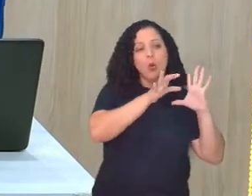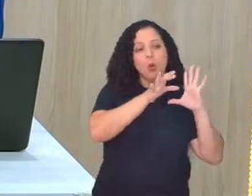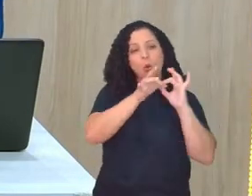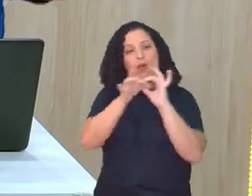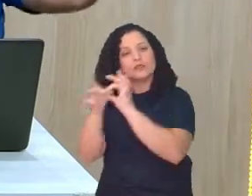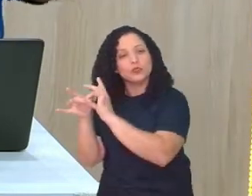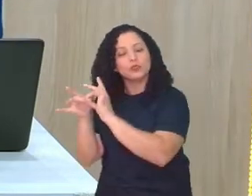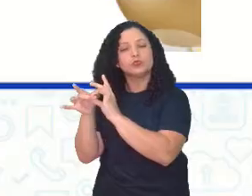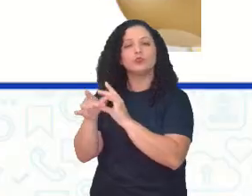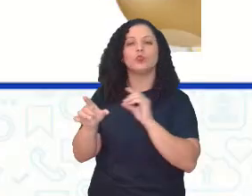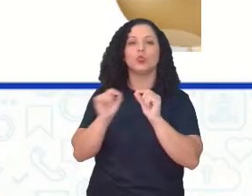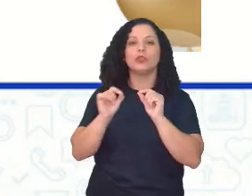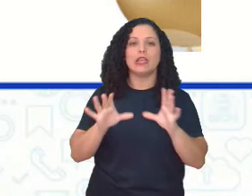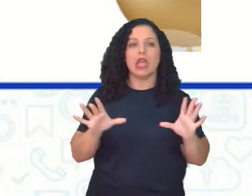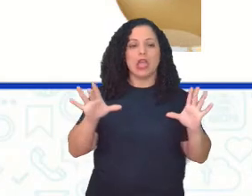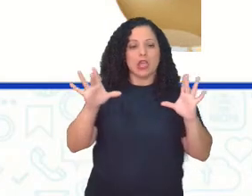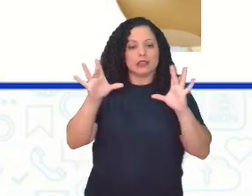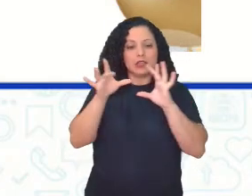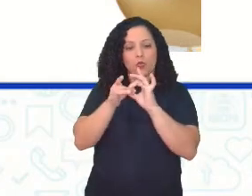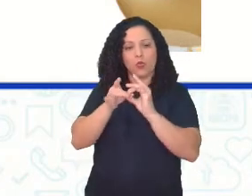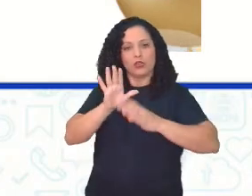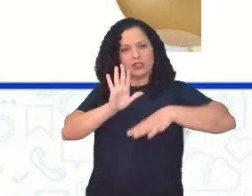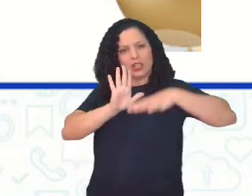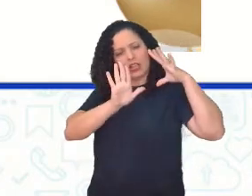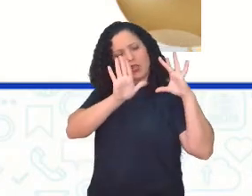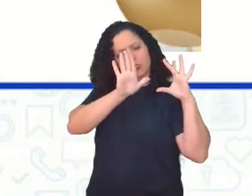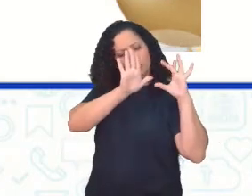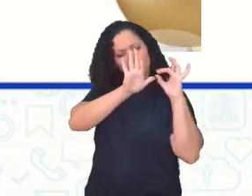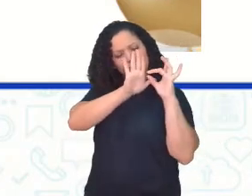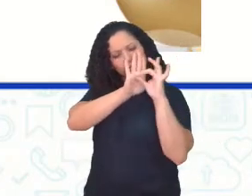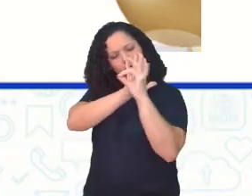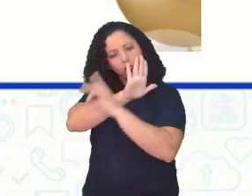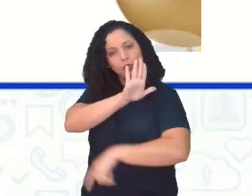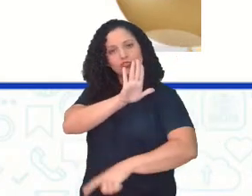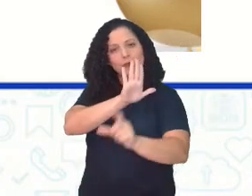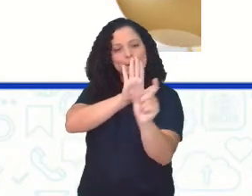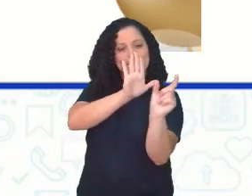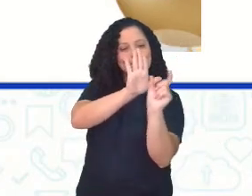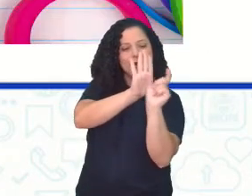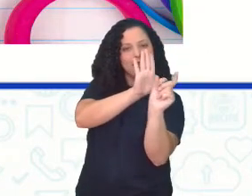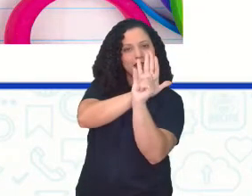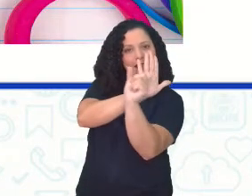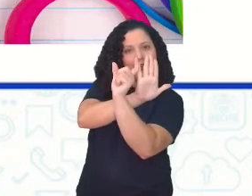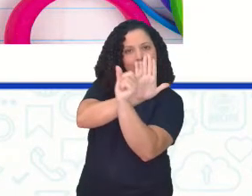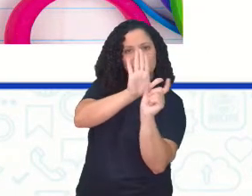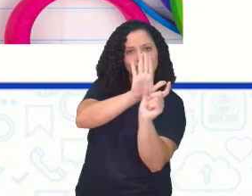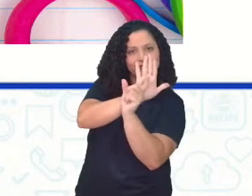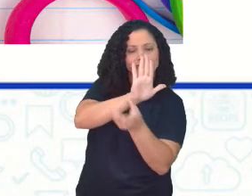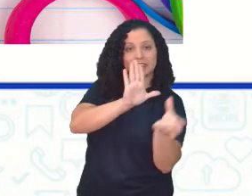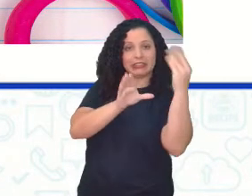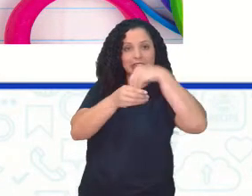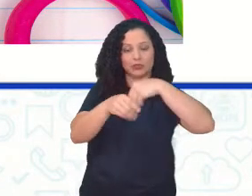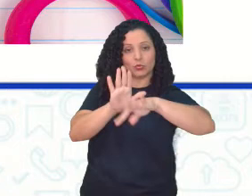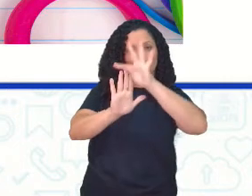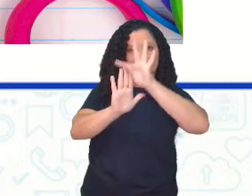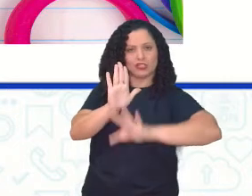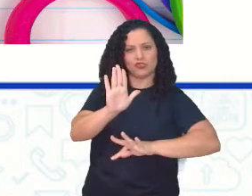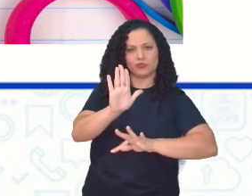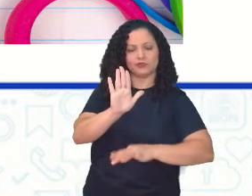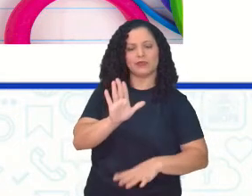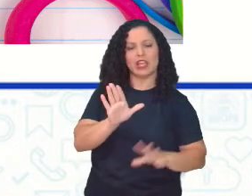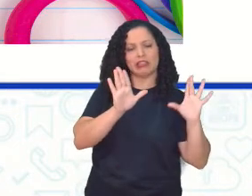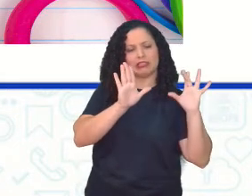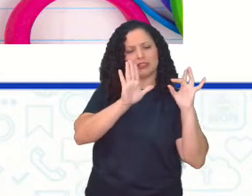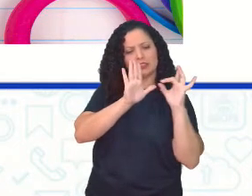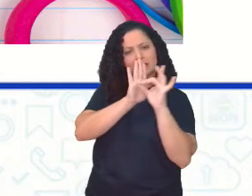que a conexão estabelecida entre as palavras de um texto. Então, existem